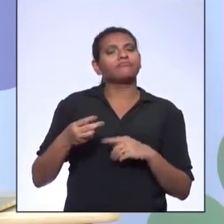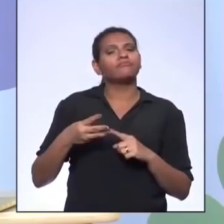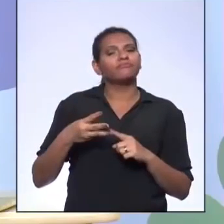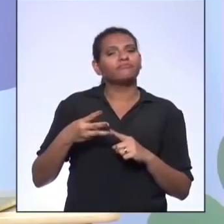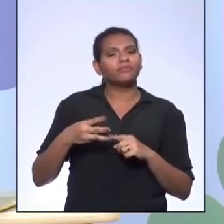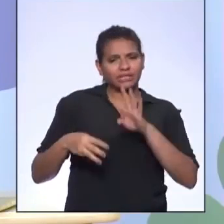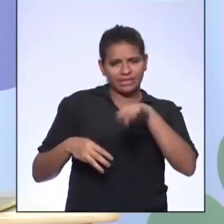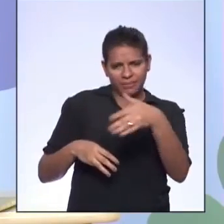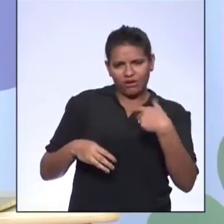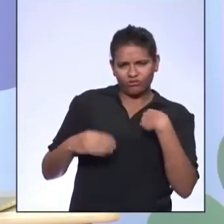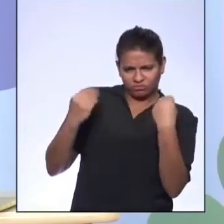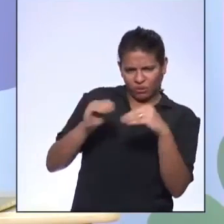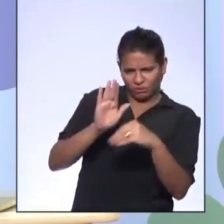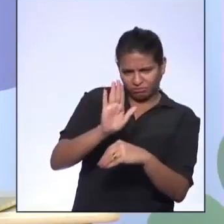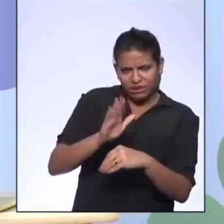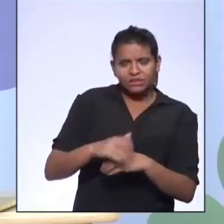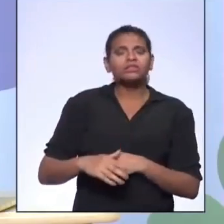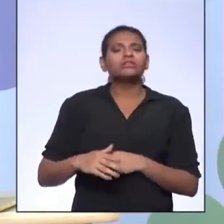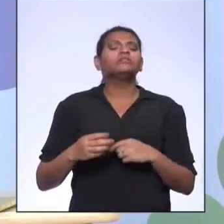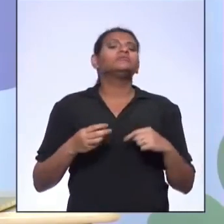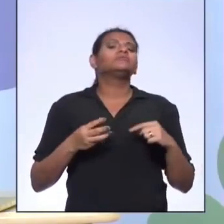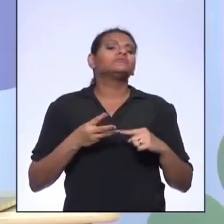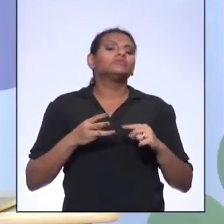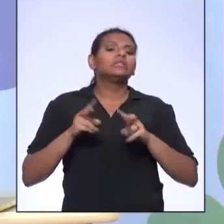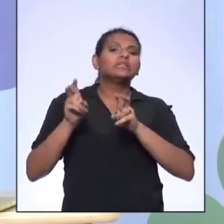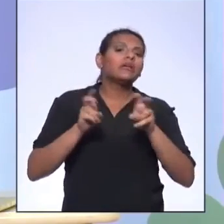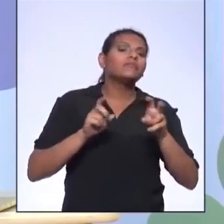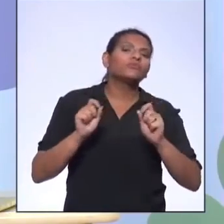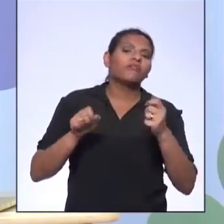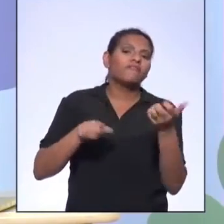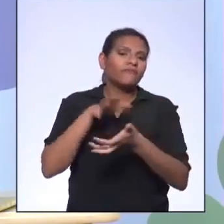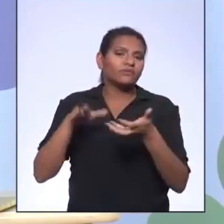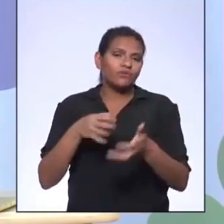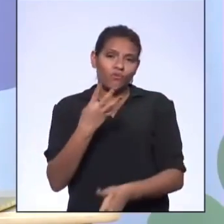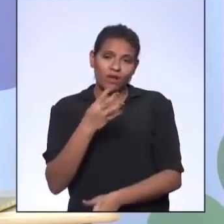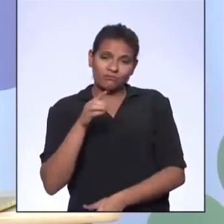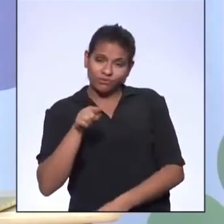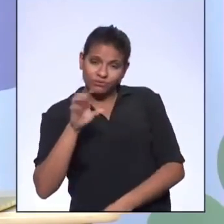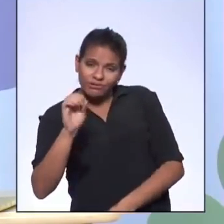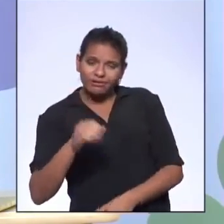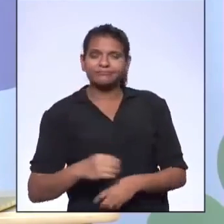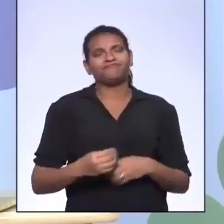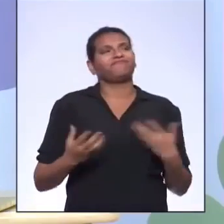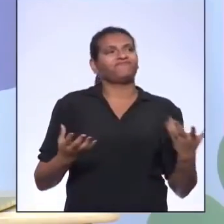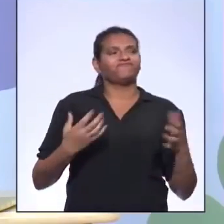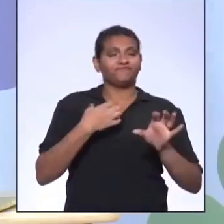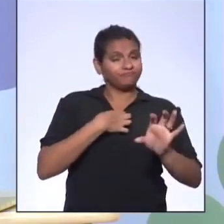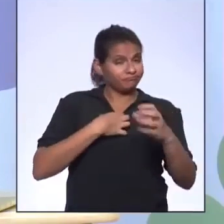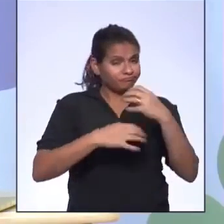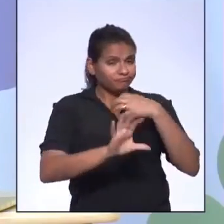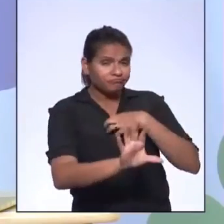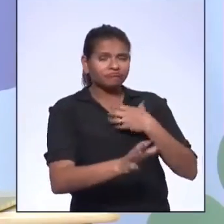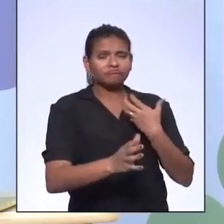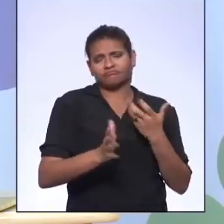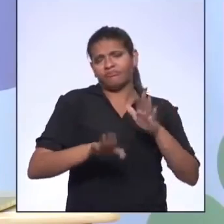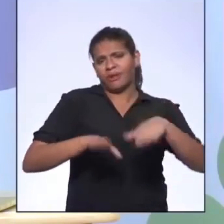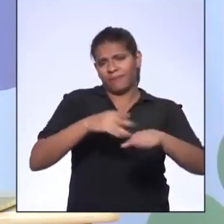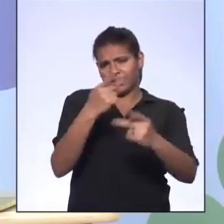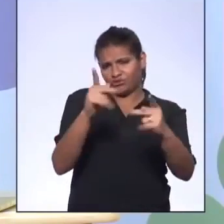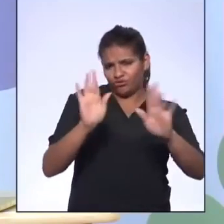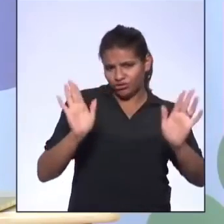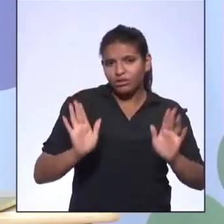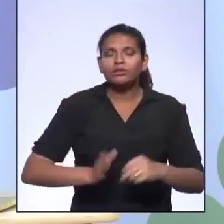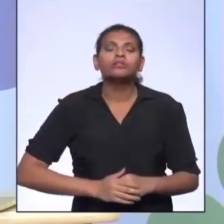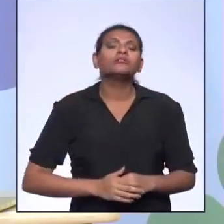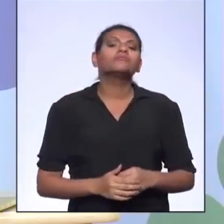os termos que vou definir no texto, se é Revolução 4.0, se é empatia, aí depende da sua tese. E hoje